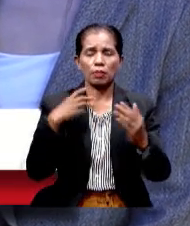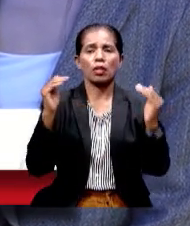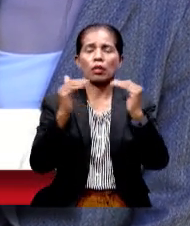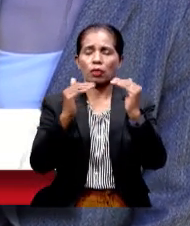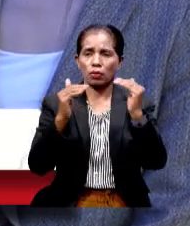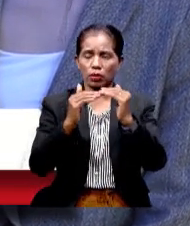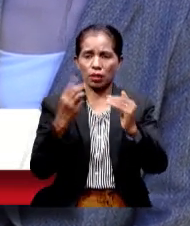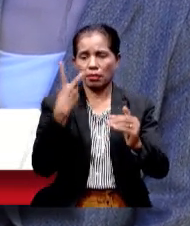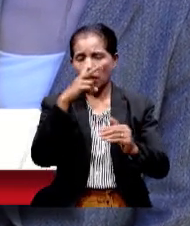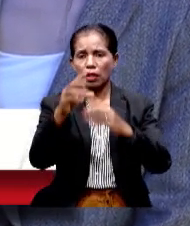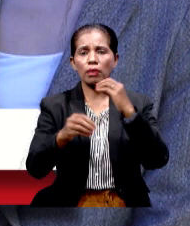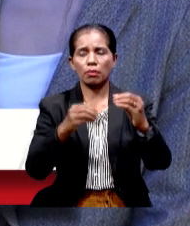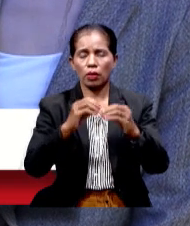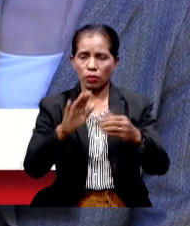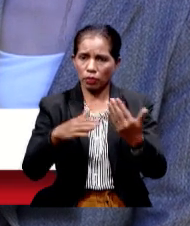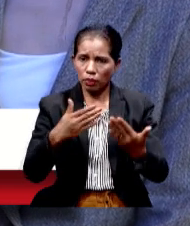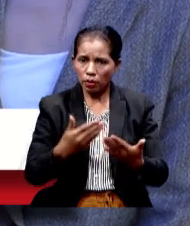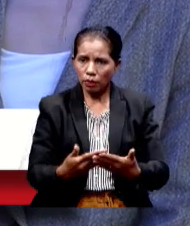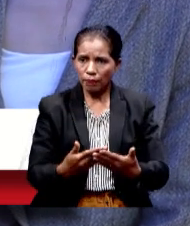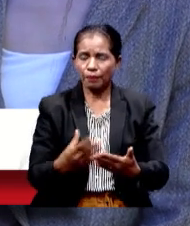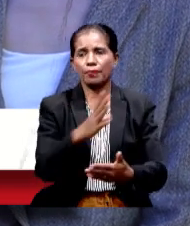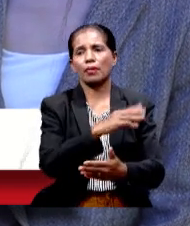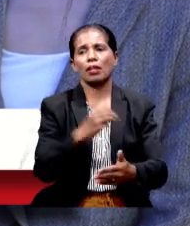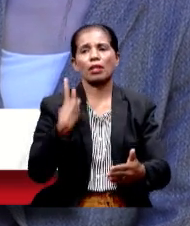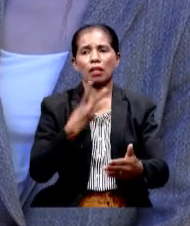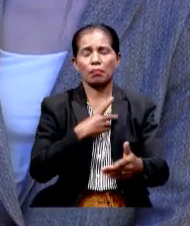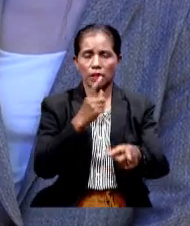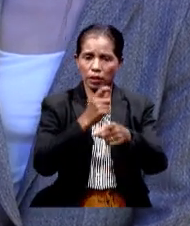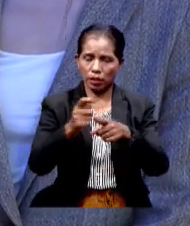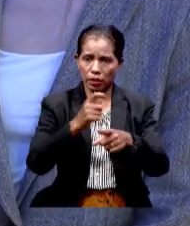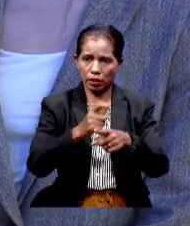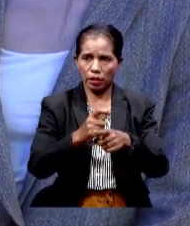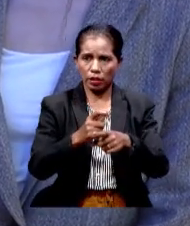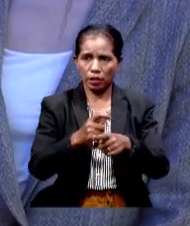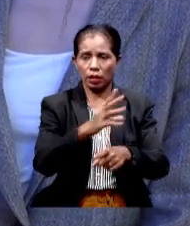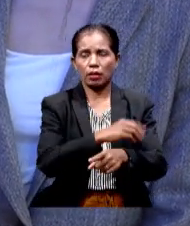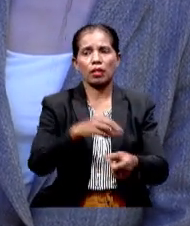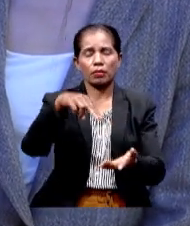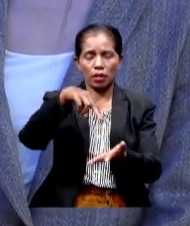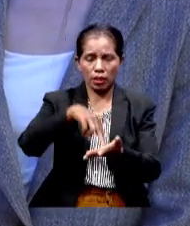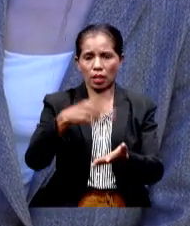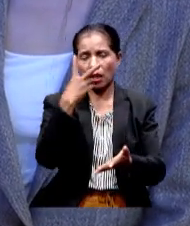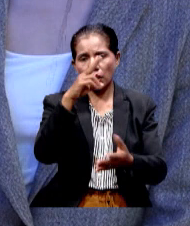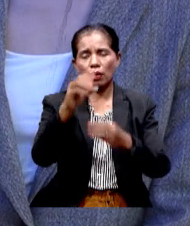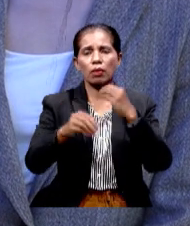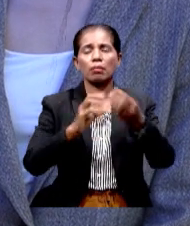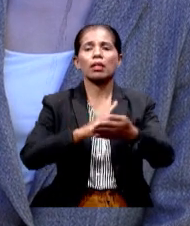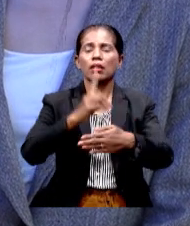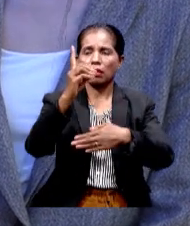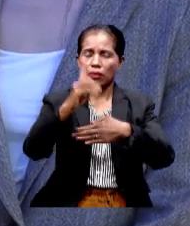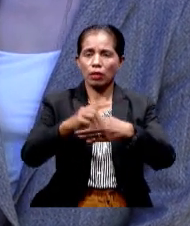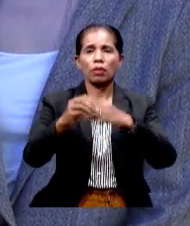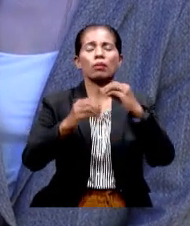various stakeholders. And we are particularly interested to look at the development of